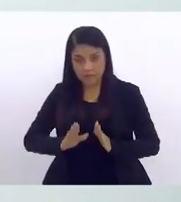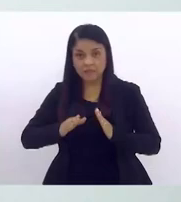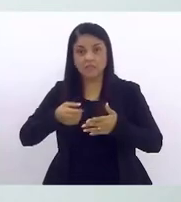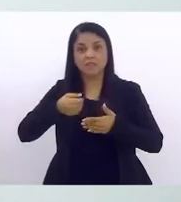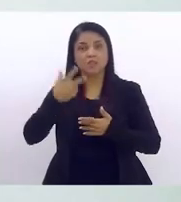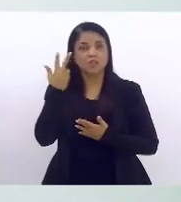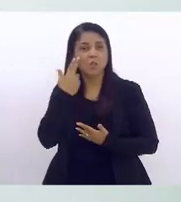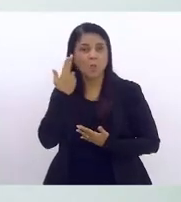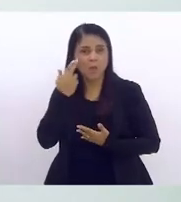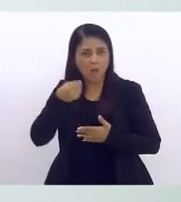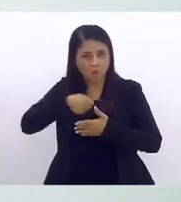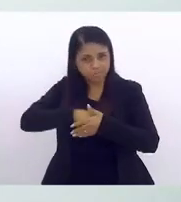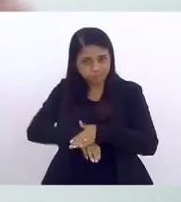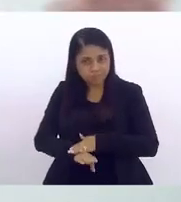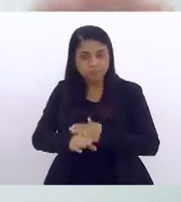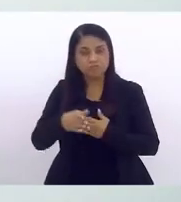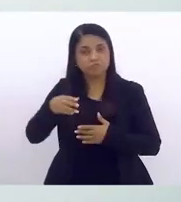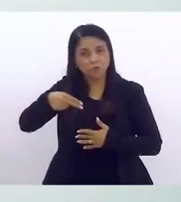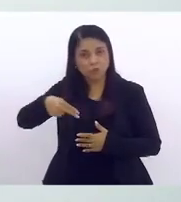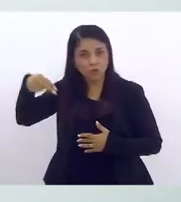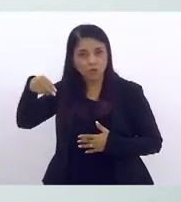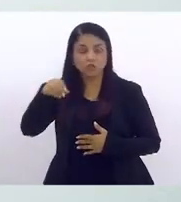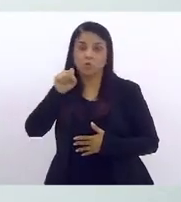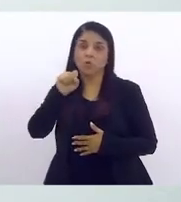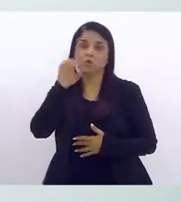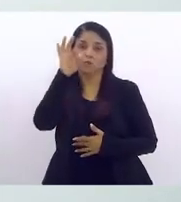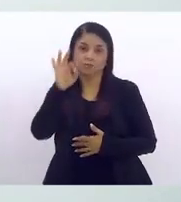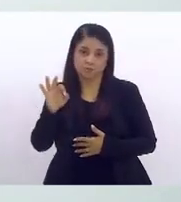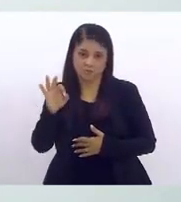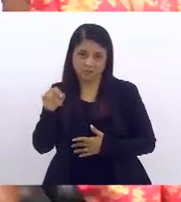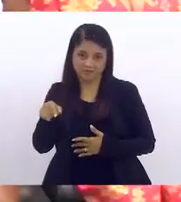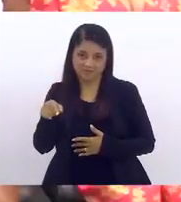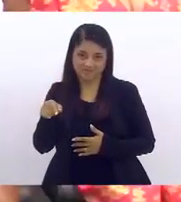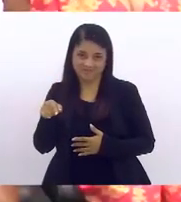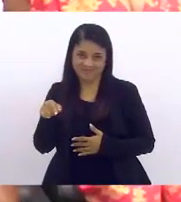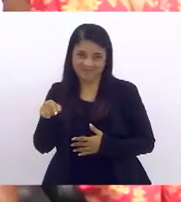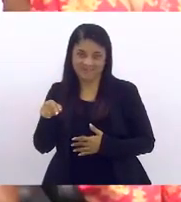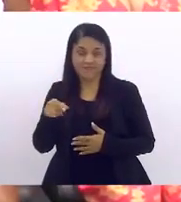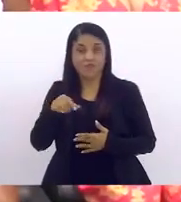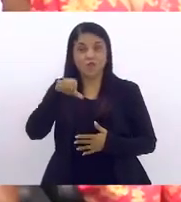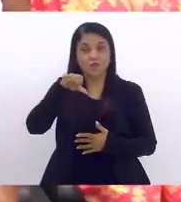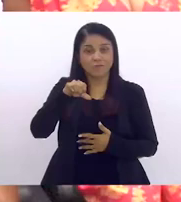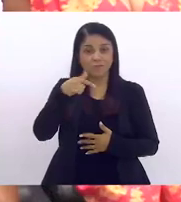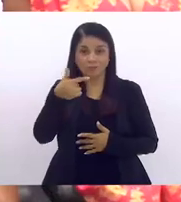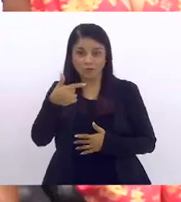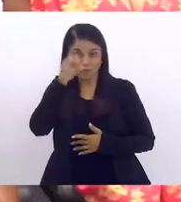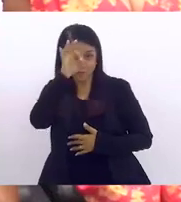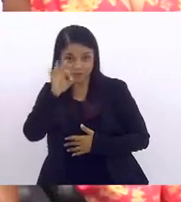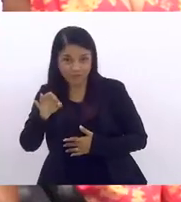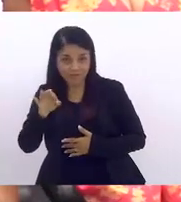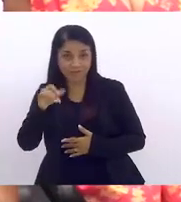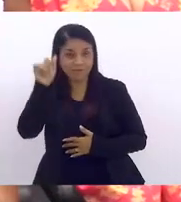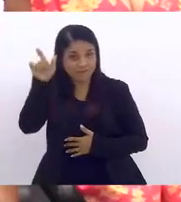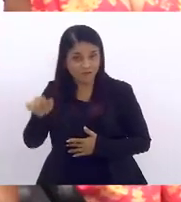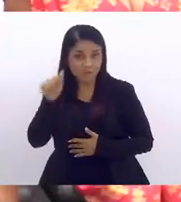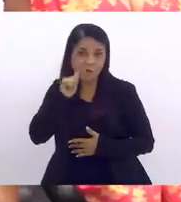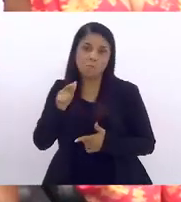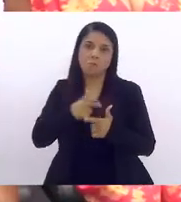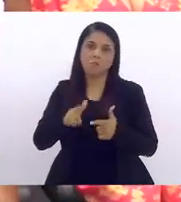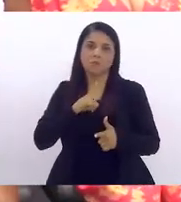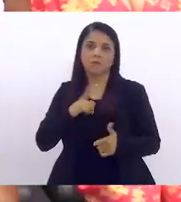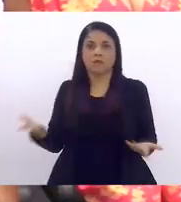região norte do estado do Rio de Janeiro? 8%. Significa que 92% das mulheres da região norte do estado do Rio de Janeiro têm algum